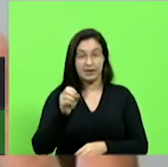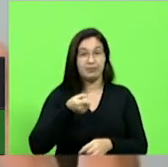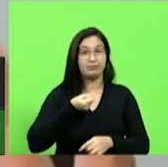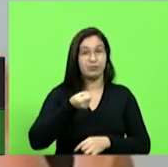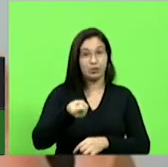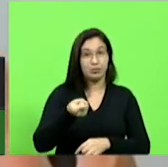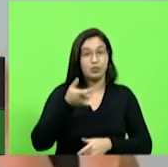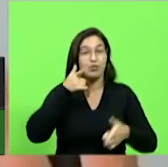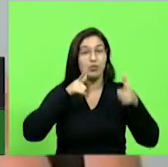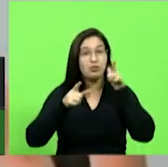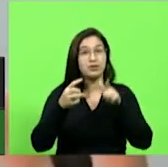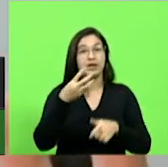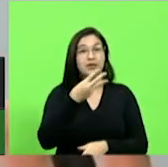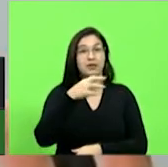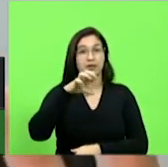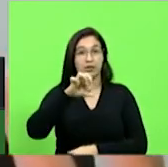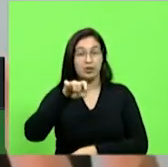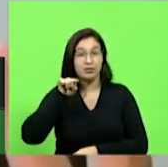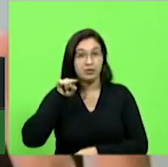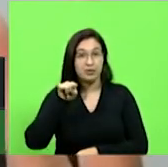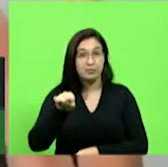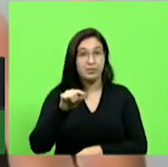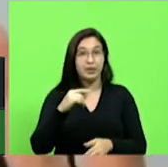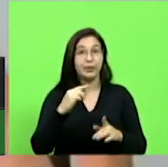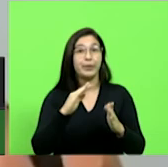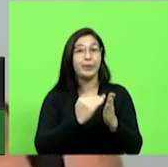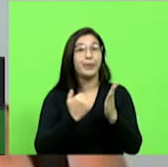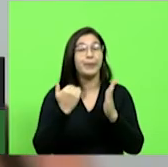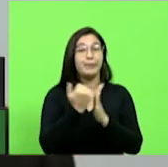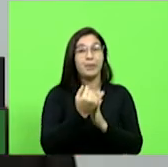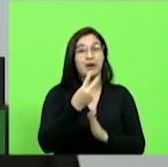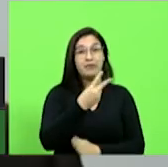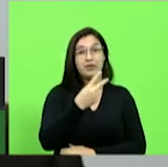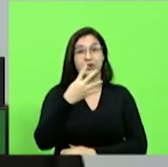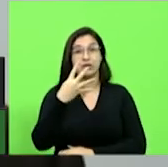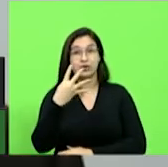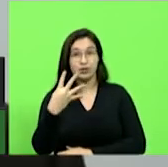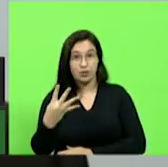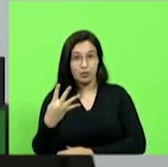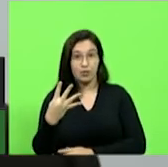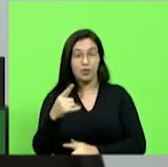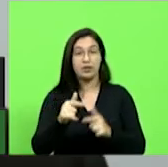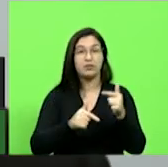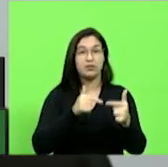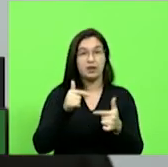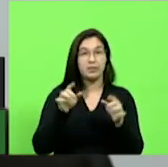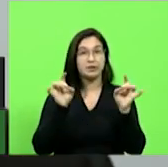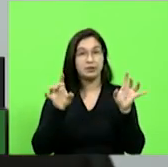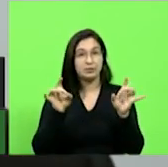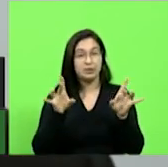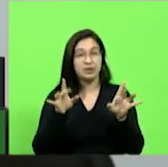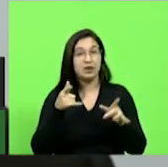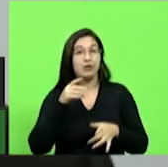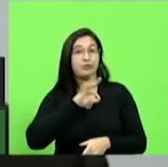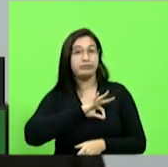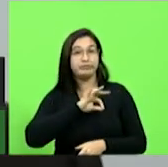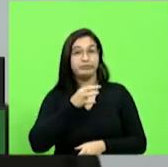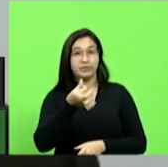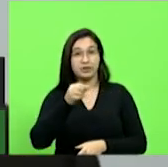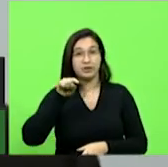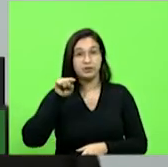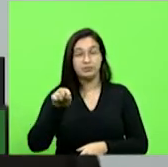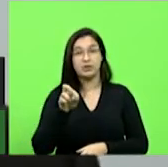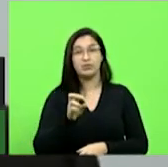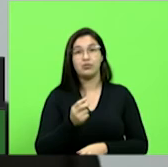ganhando R$39 mil, mais 24 cargos comissionados ganhando R$6 mil, com